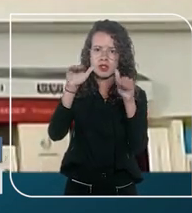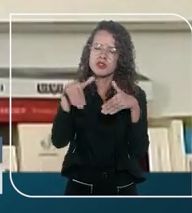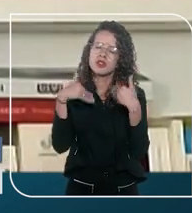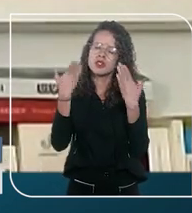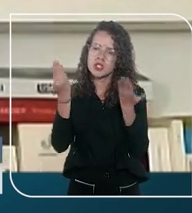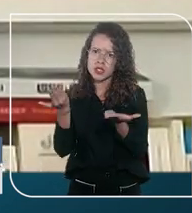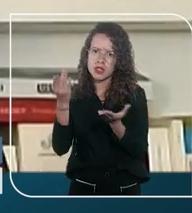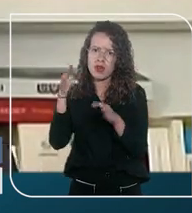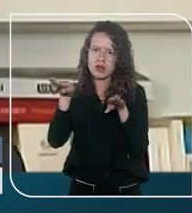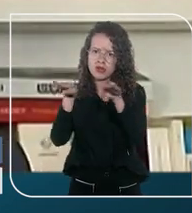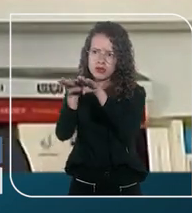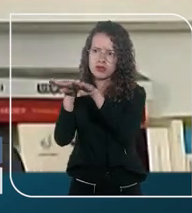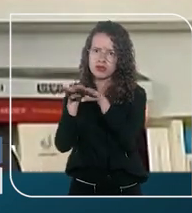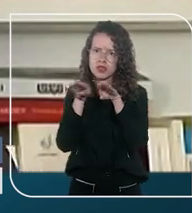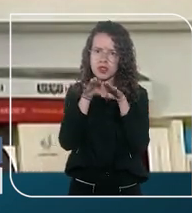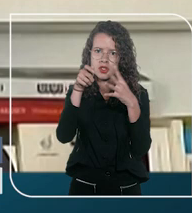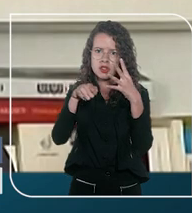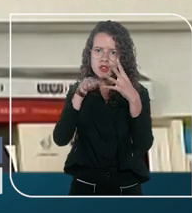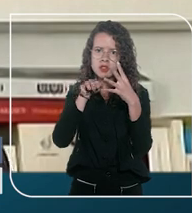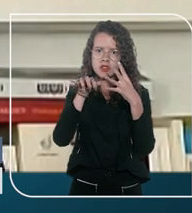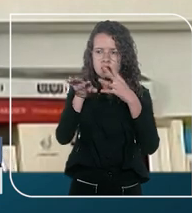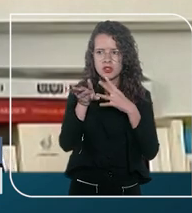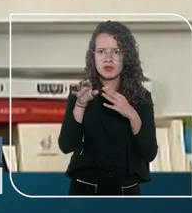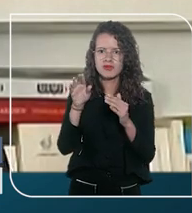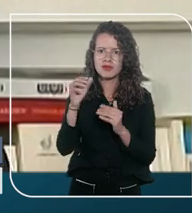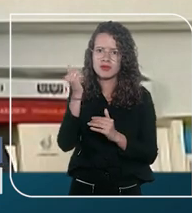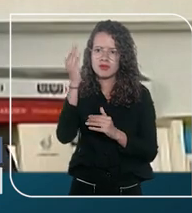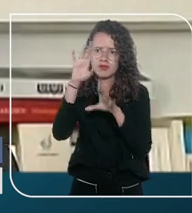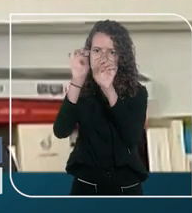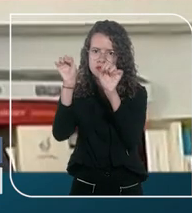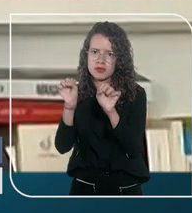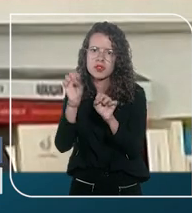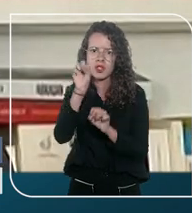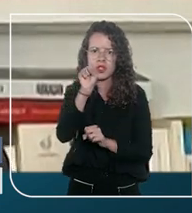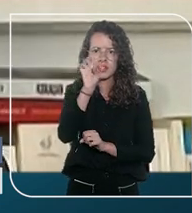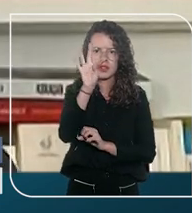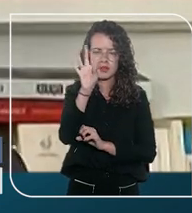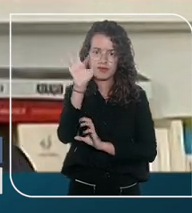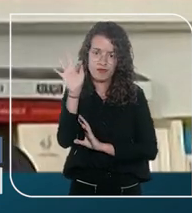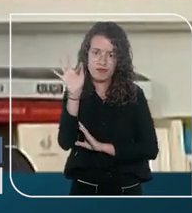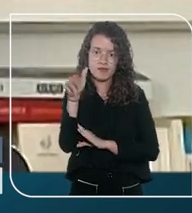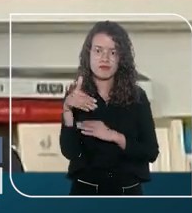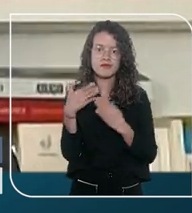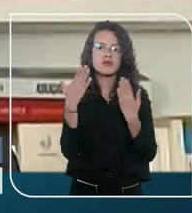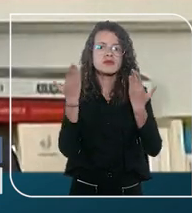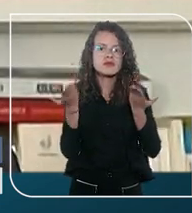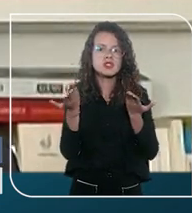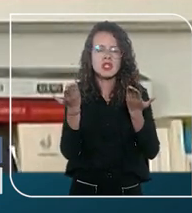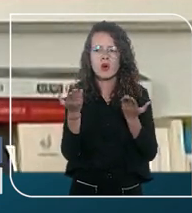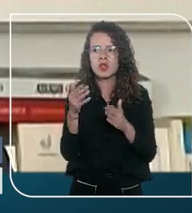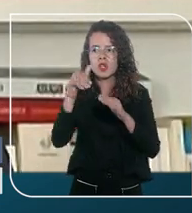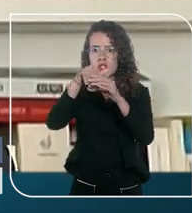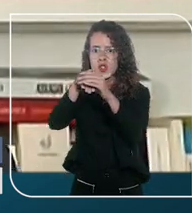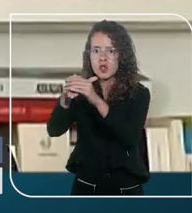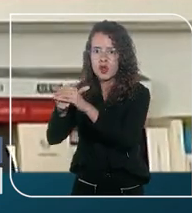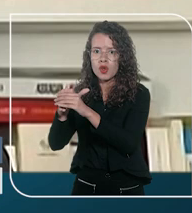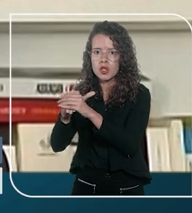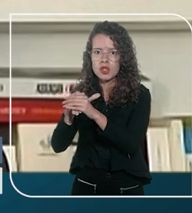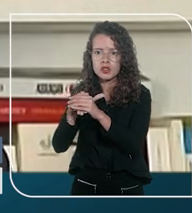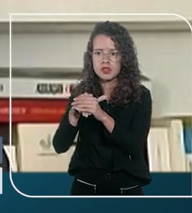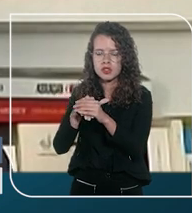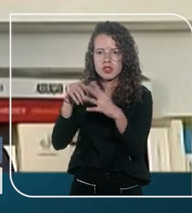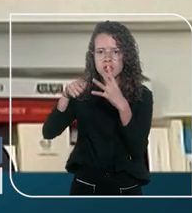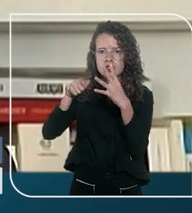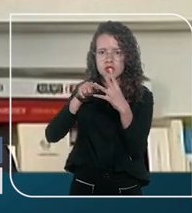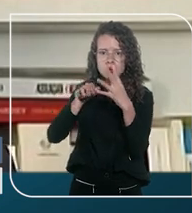para uniformizar a jurisprudência interna do próprio Supremo. Então, não são admitidos, a jurisprudência, repito, do